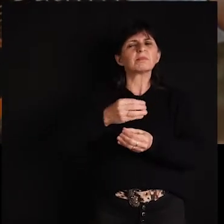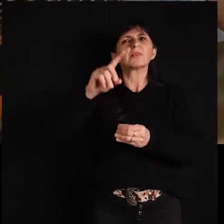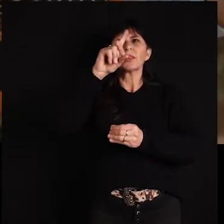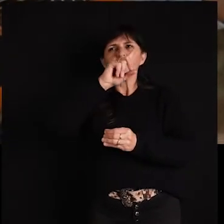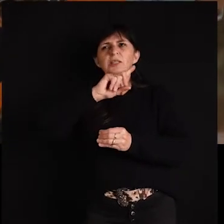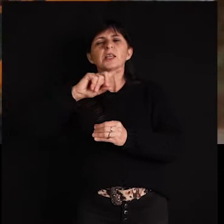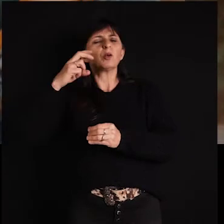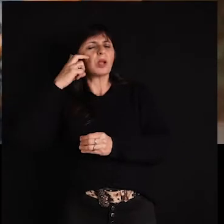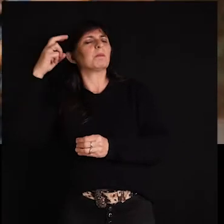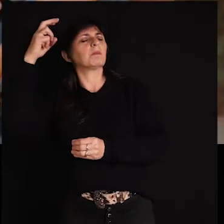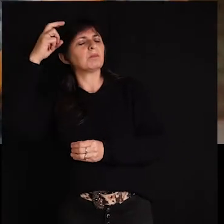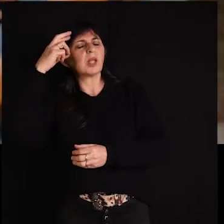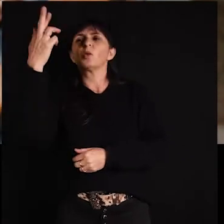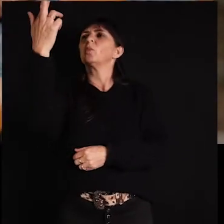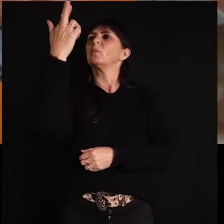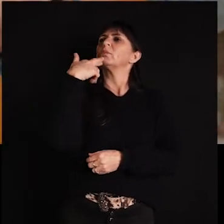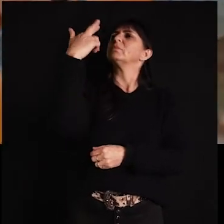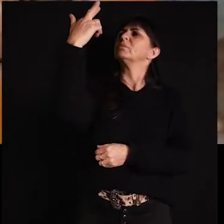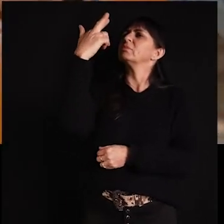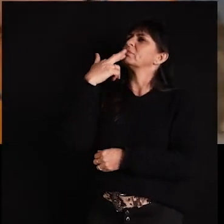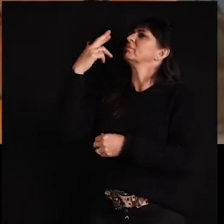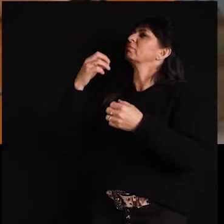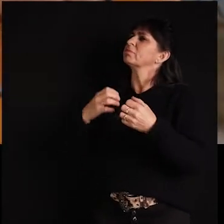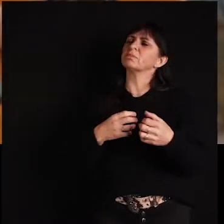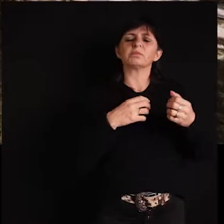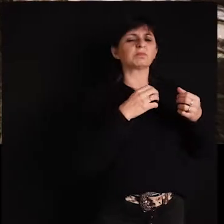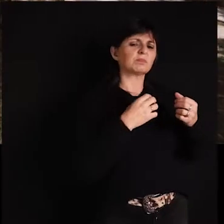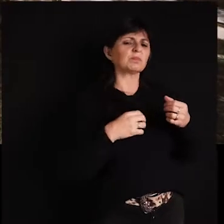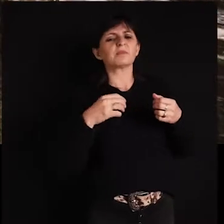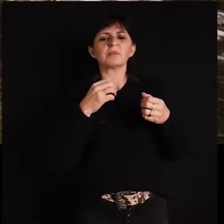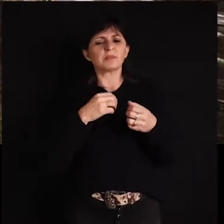e a tradição respondeu.